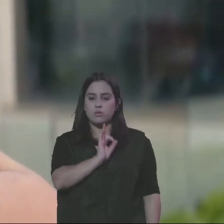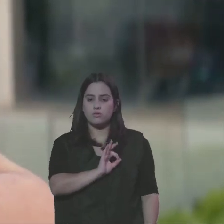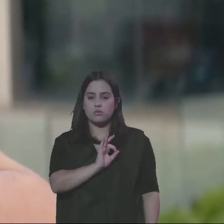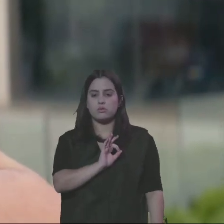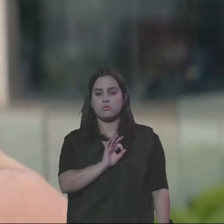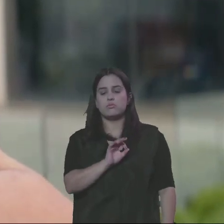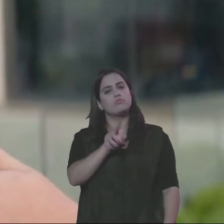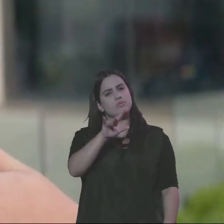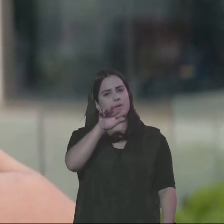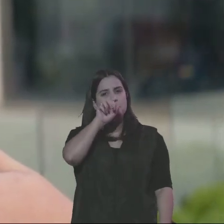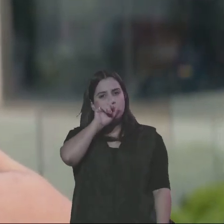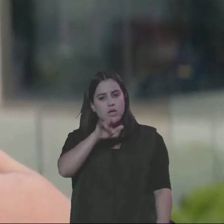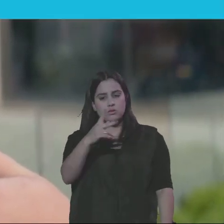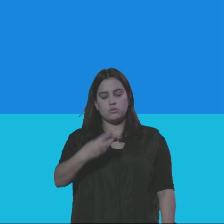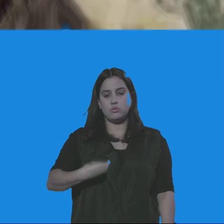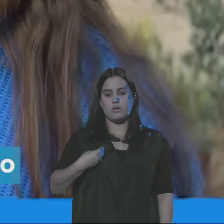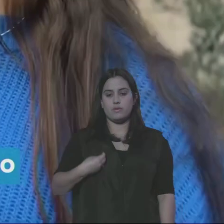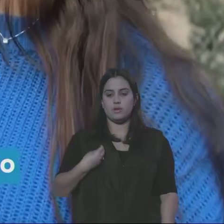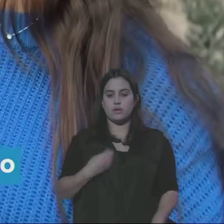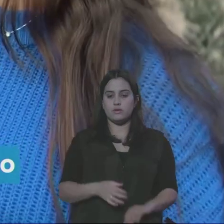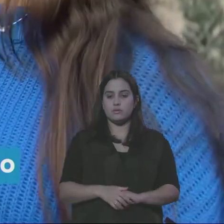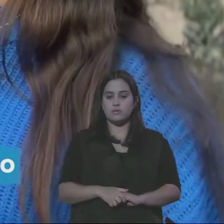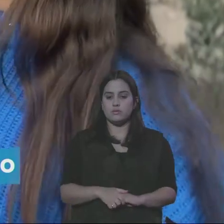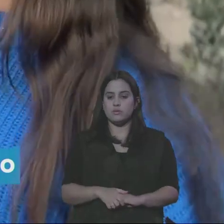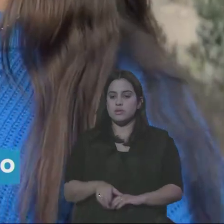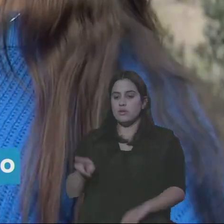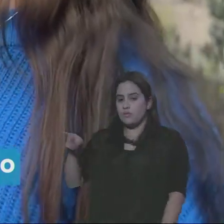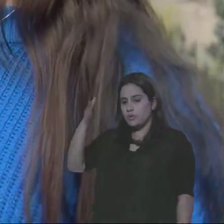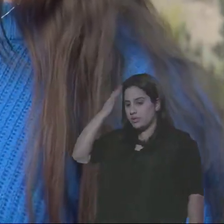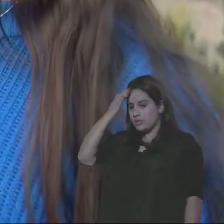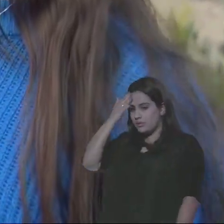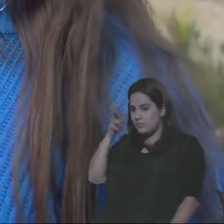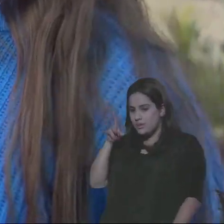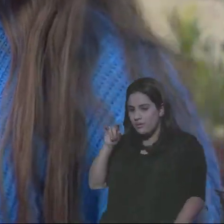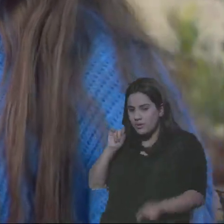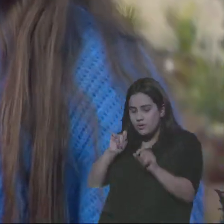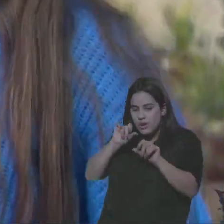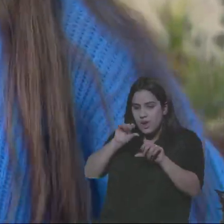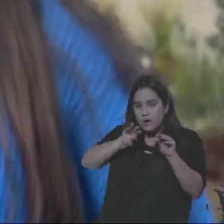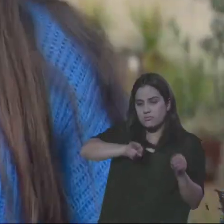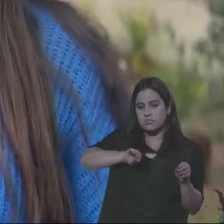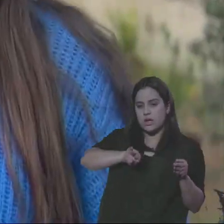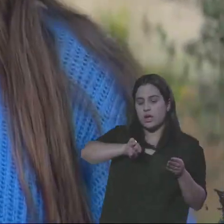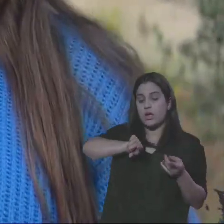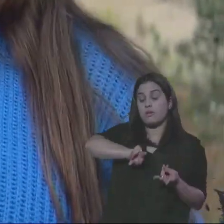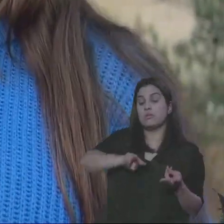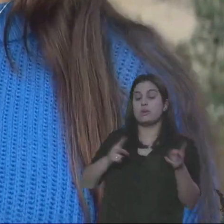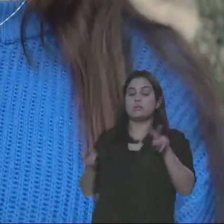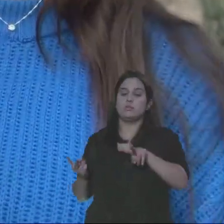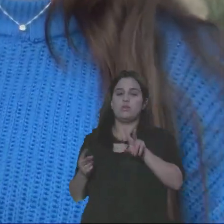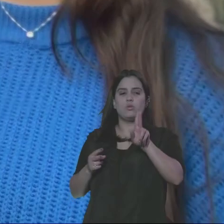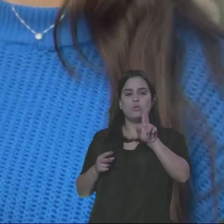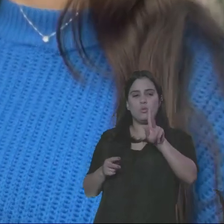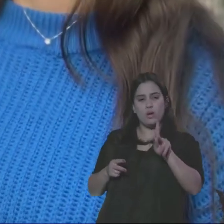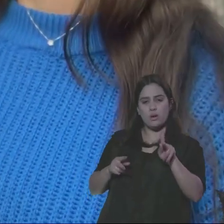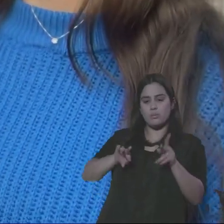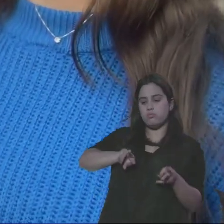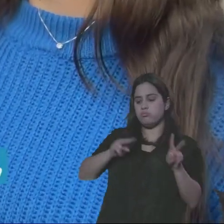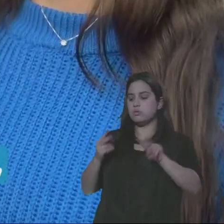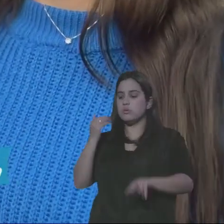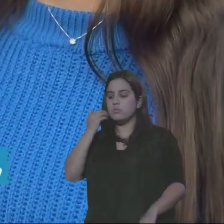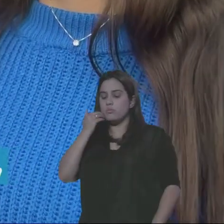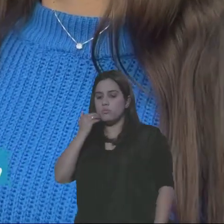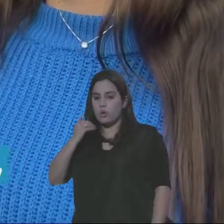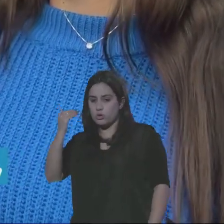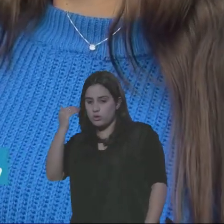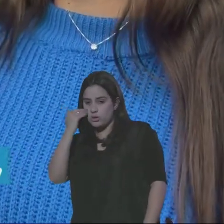que vai ser uma bênção na sua vida. Laila, você sabia que vai ter a transição do Up para o Flow? Sério? Mas o que é isso? A transição do Up para o Flow é